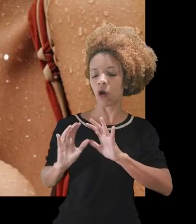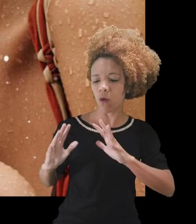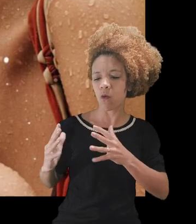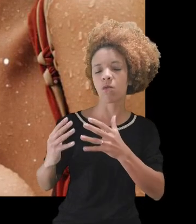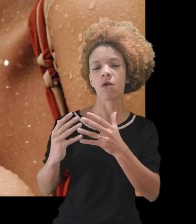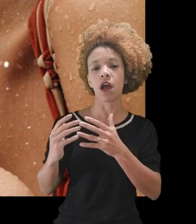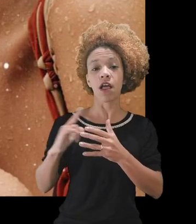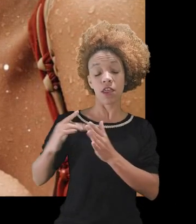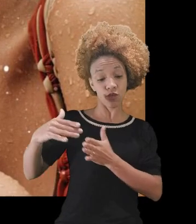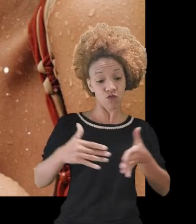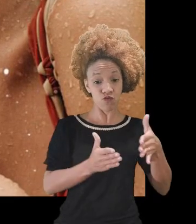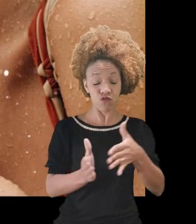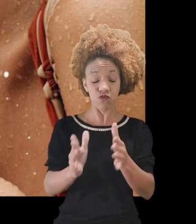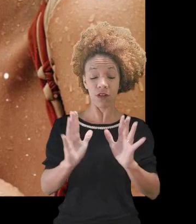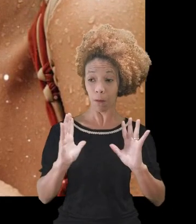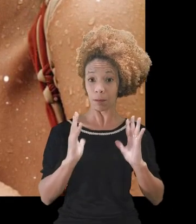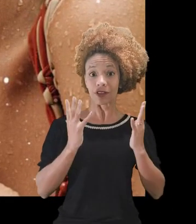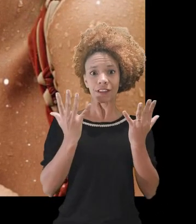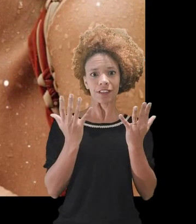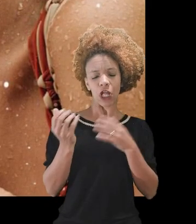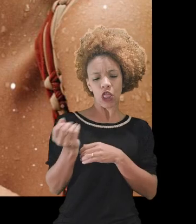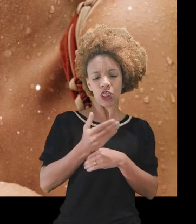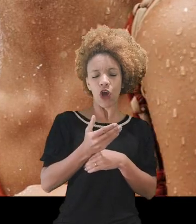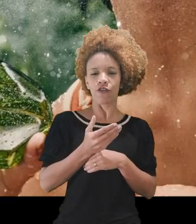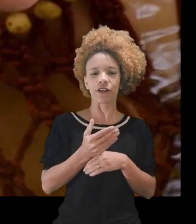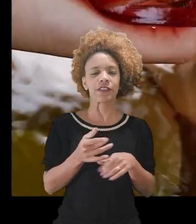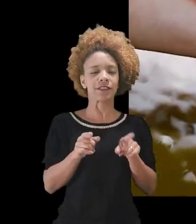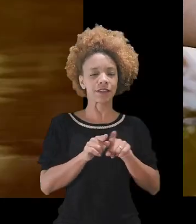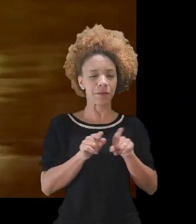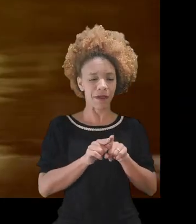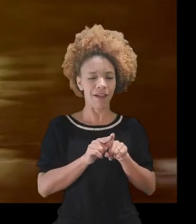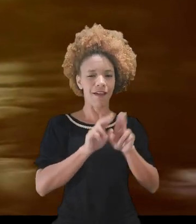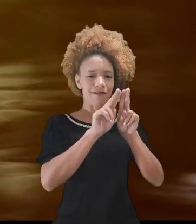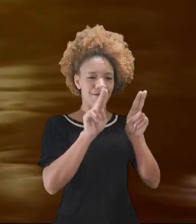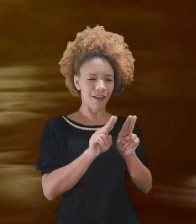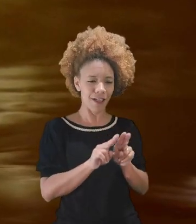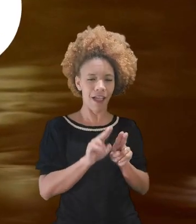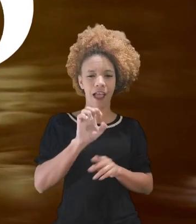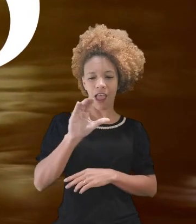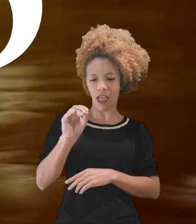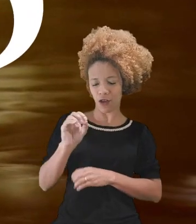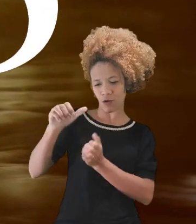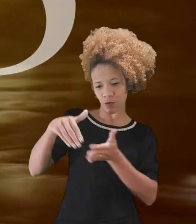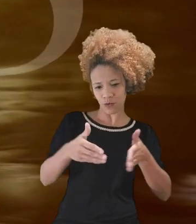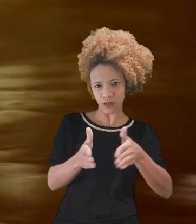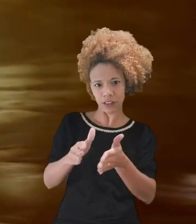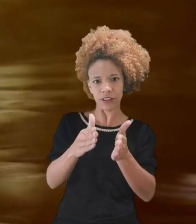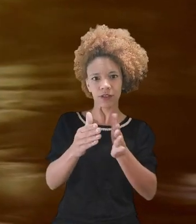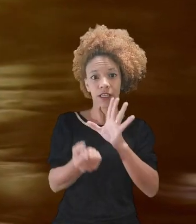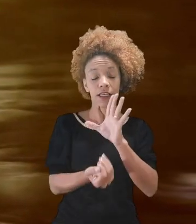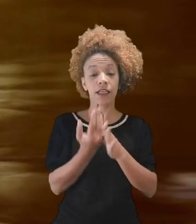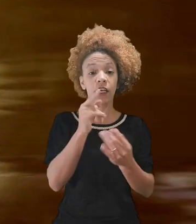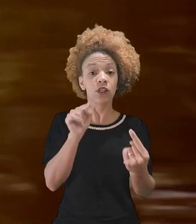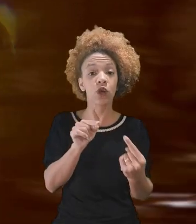para lançar uma linha de fragrâncias exclusivas e autorais. A linha Natura Ecos Rios, que foi